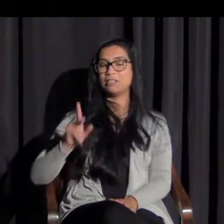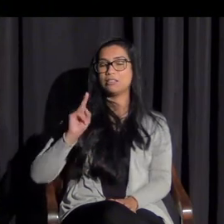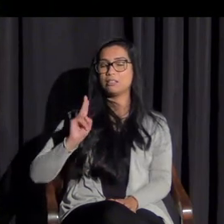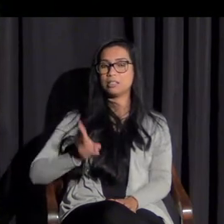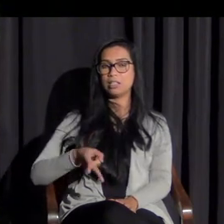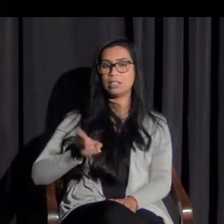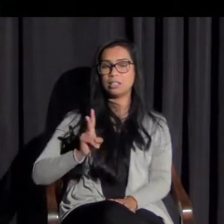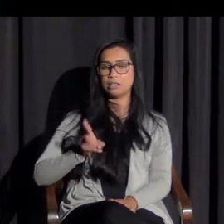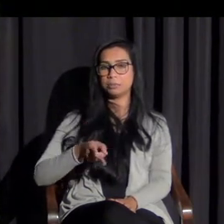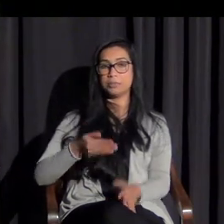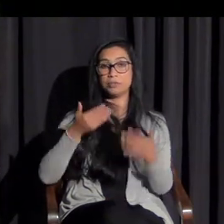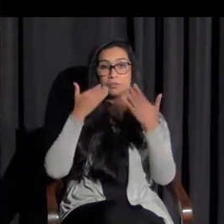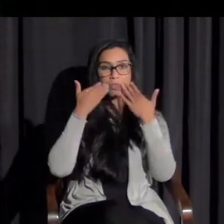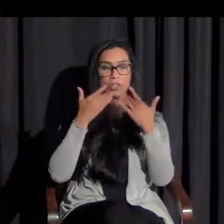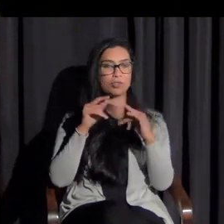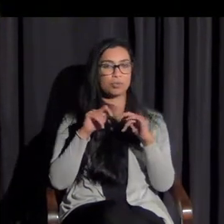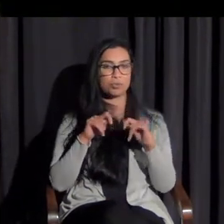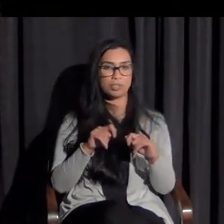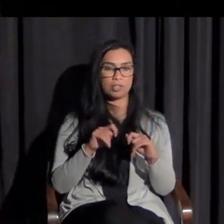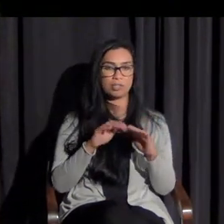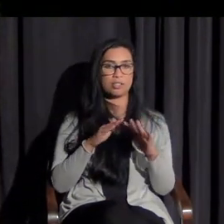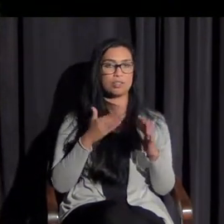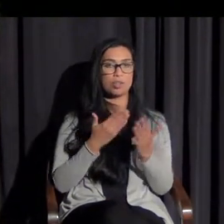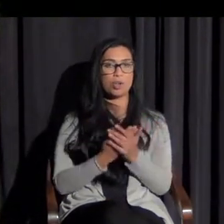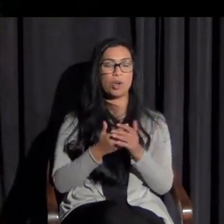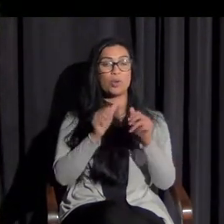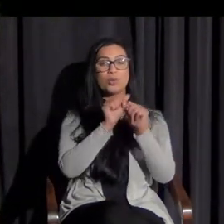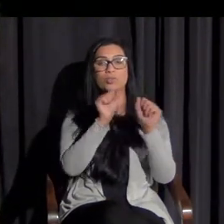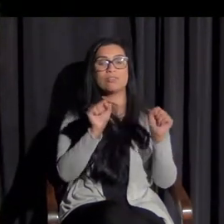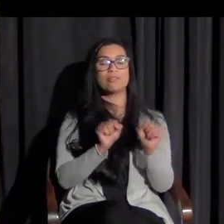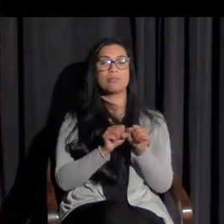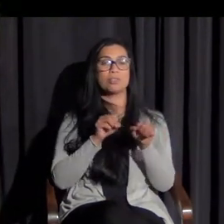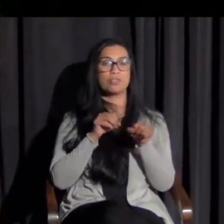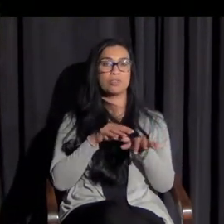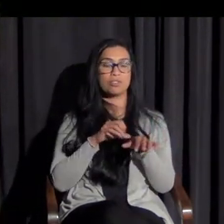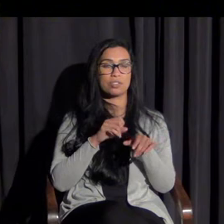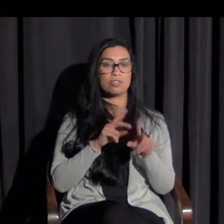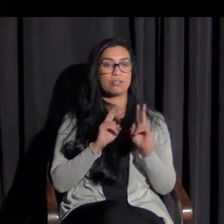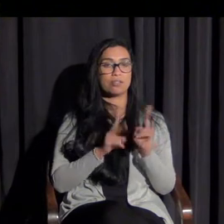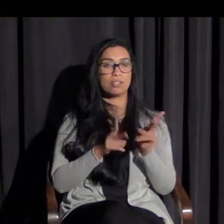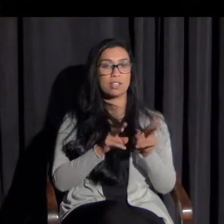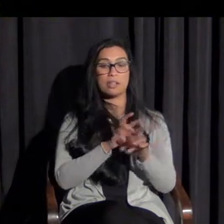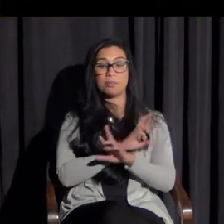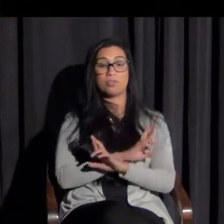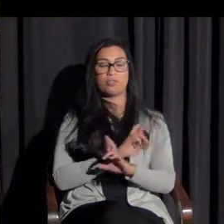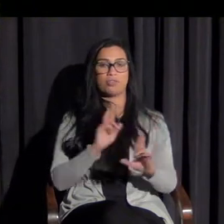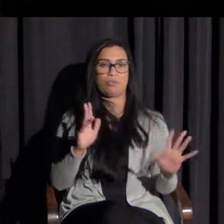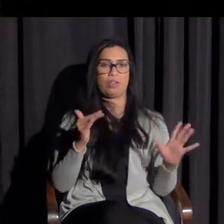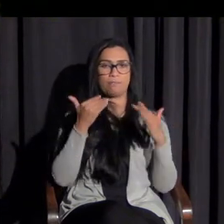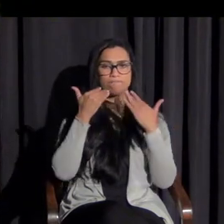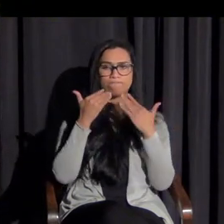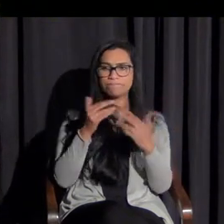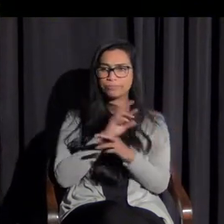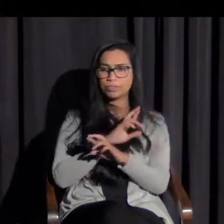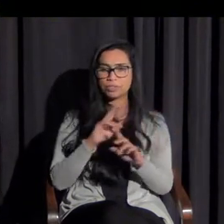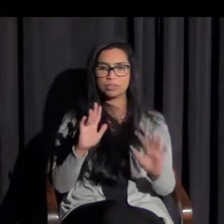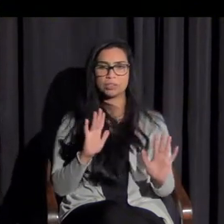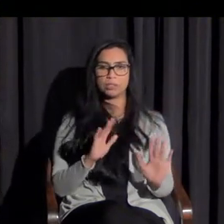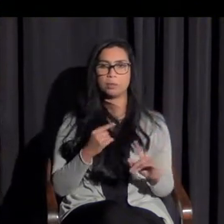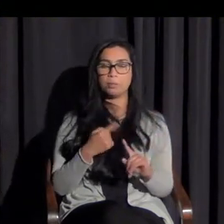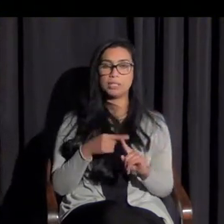eu consigo ver que as escolas, o sistema de educação, eles têm um olhar muito diferenciado. São crianças